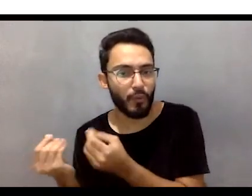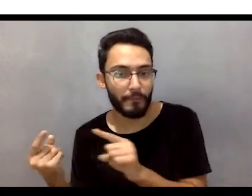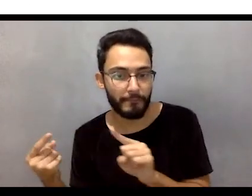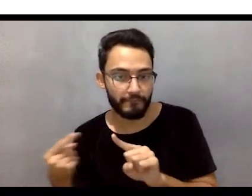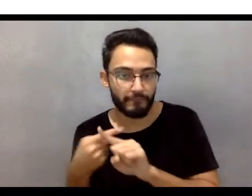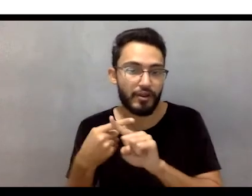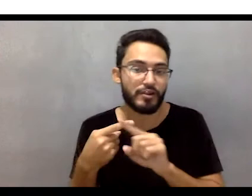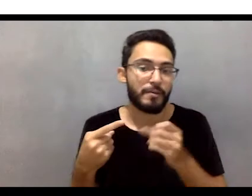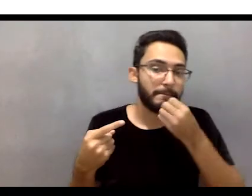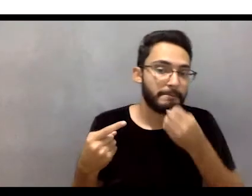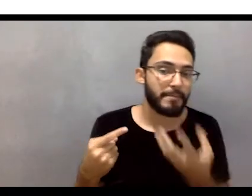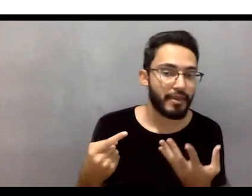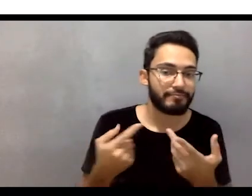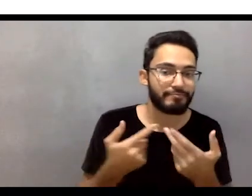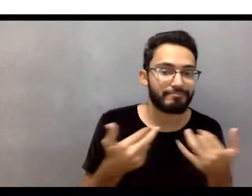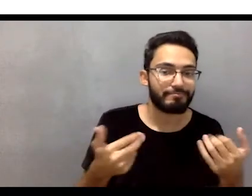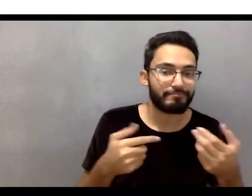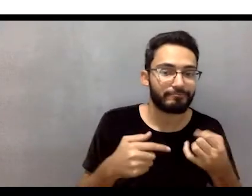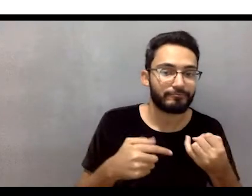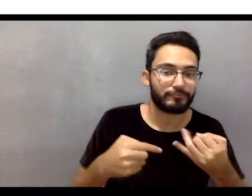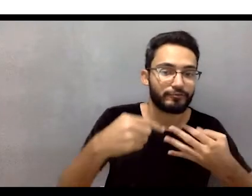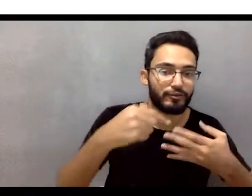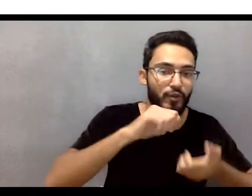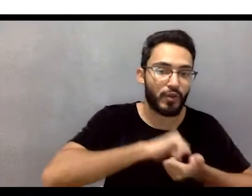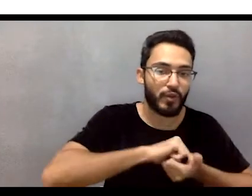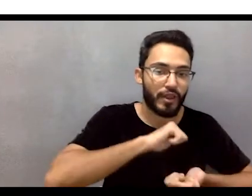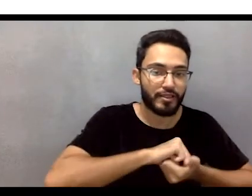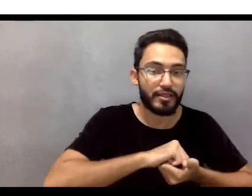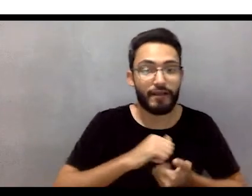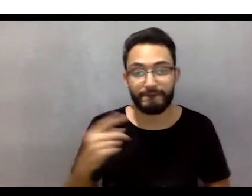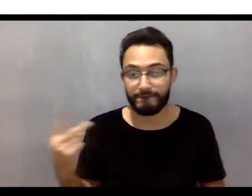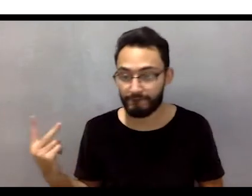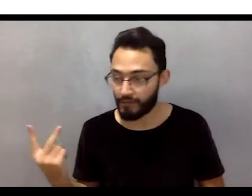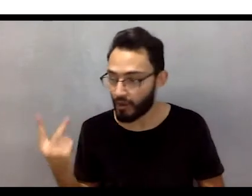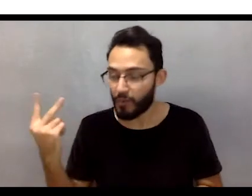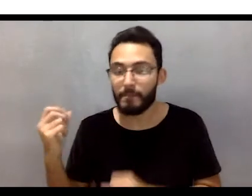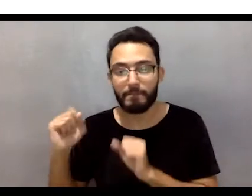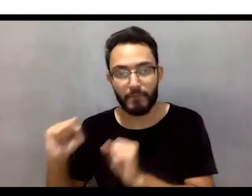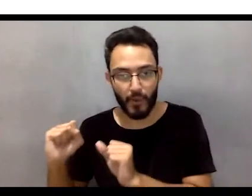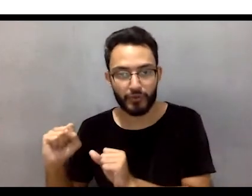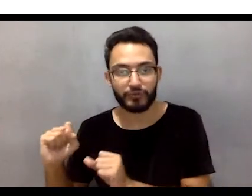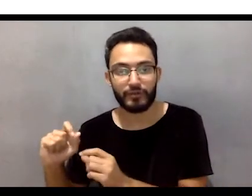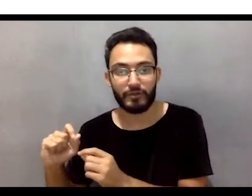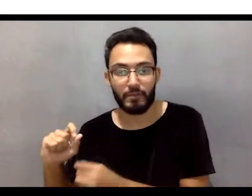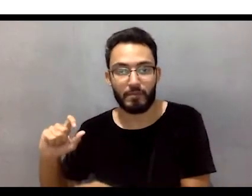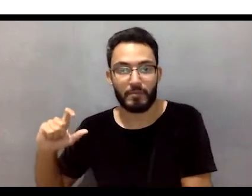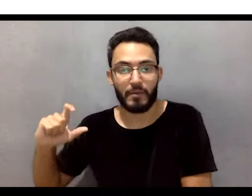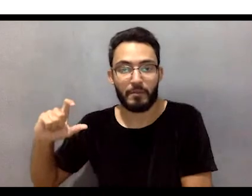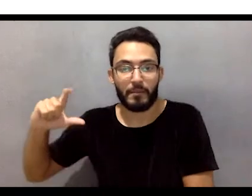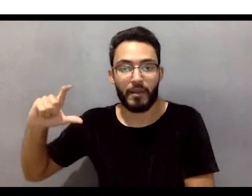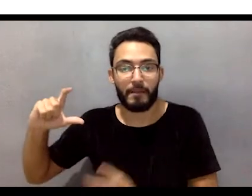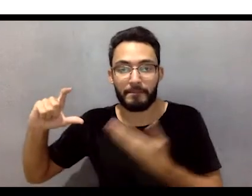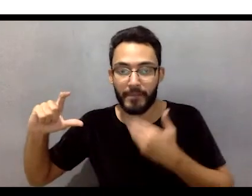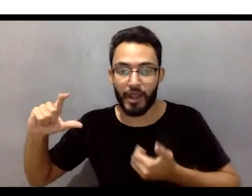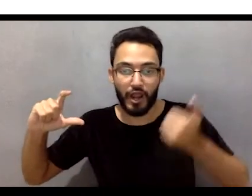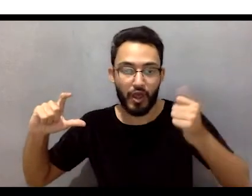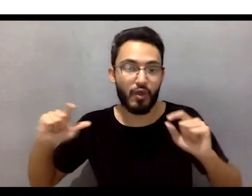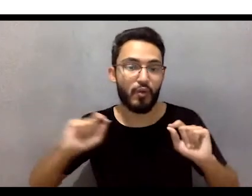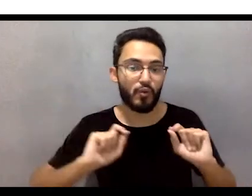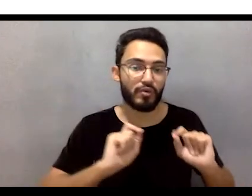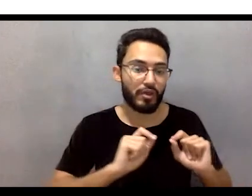o benefício. Então, o valor, ele pode ser aumentado quando a gente melhora o benefício